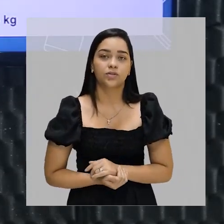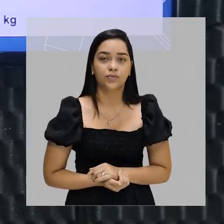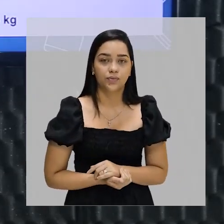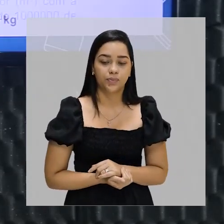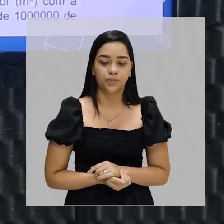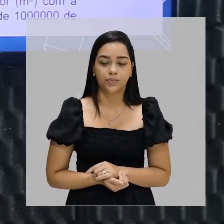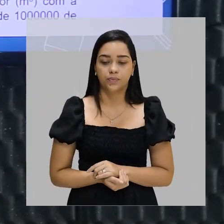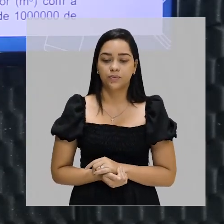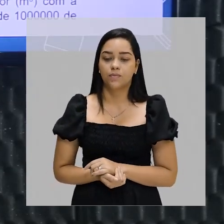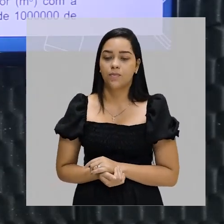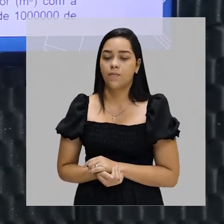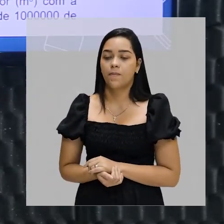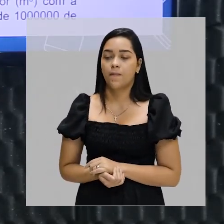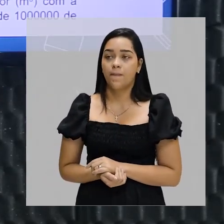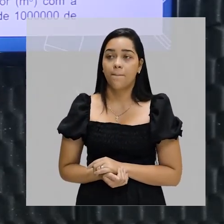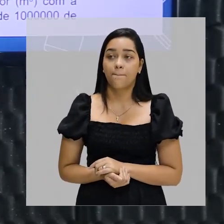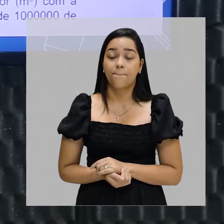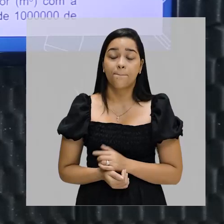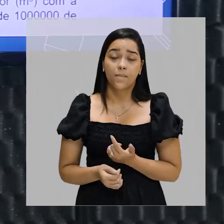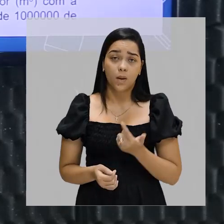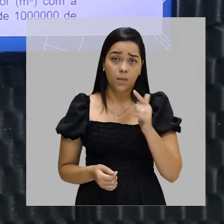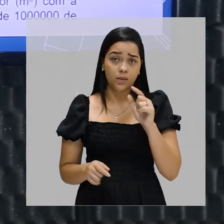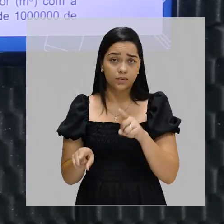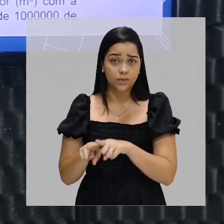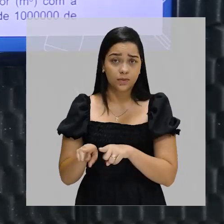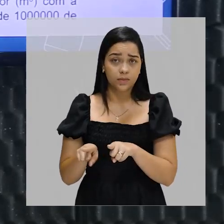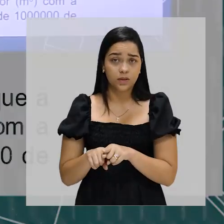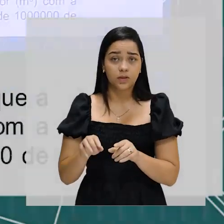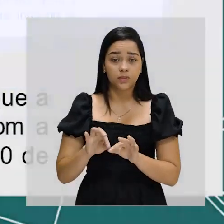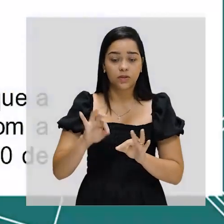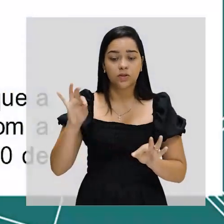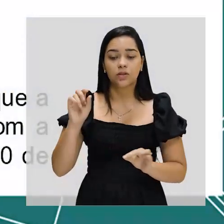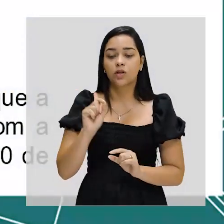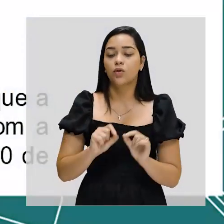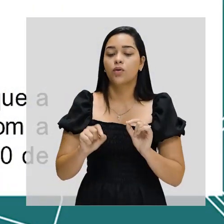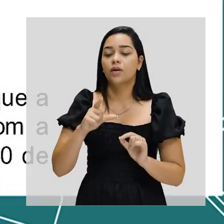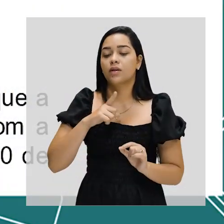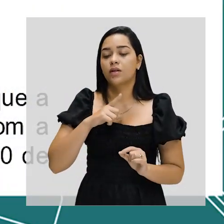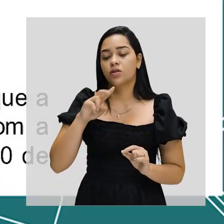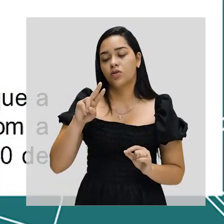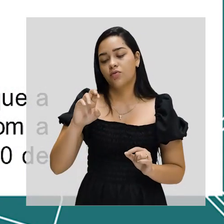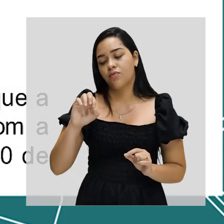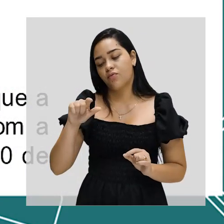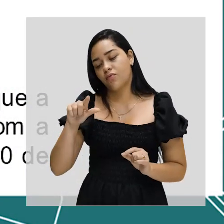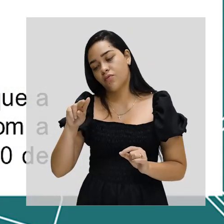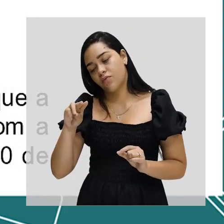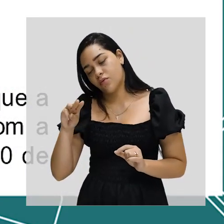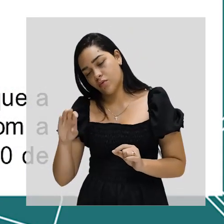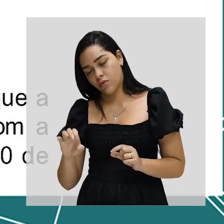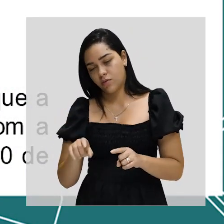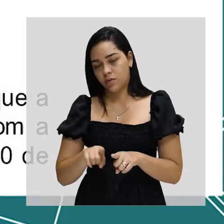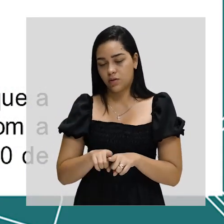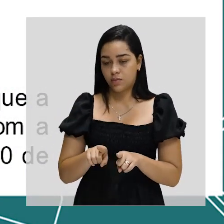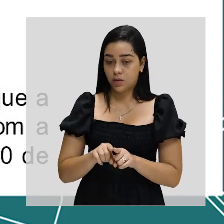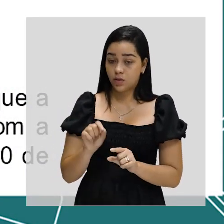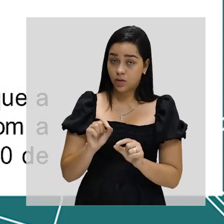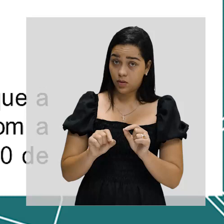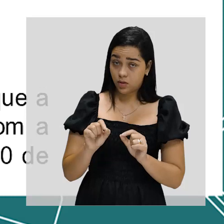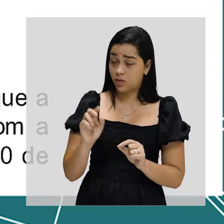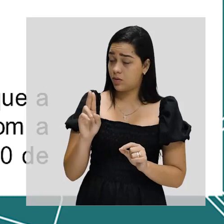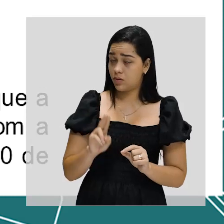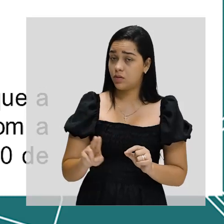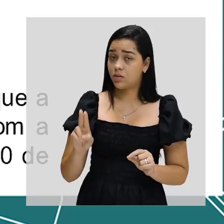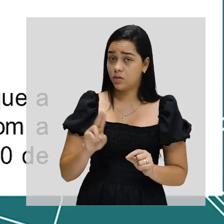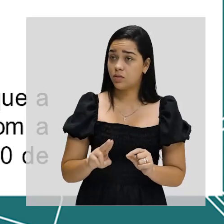negativo. Bom, uma próxima unidade de medida é a unidade de volume. Massa e volume é muito usual,